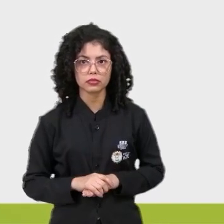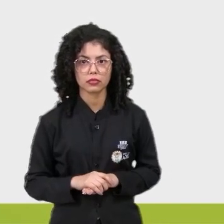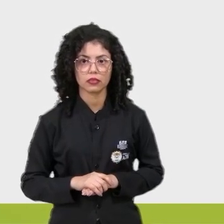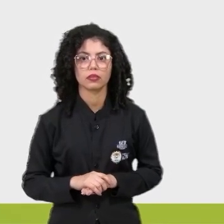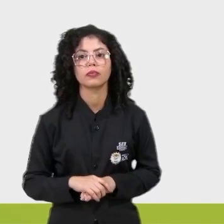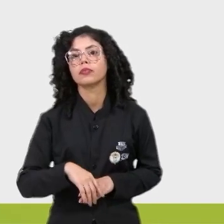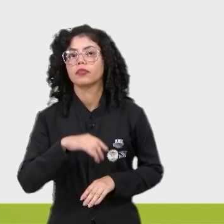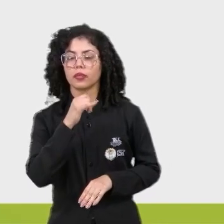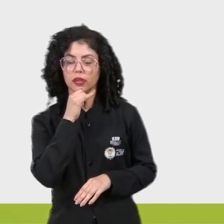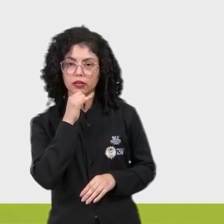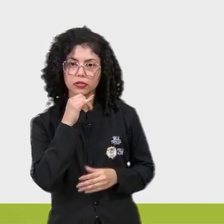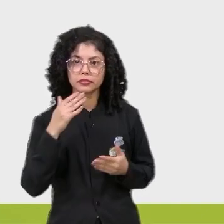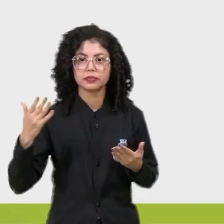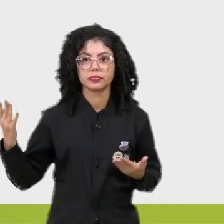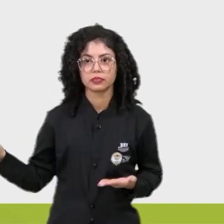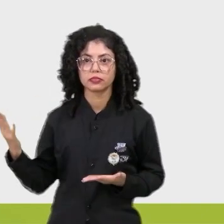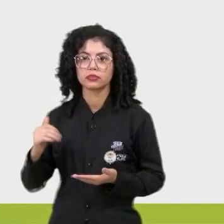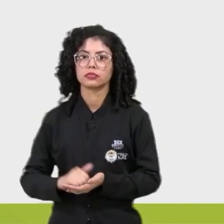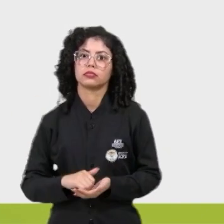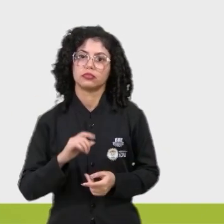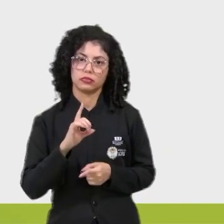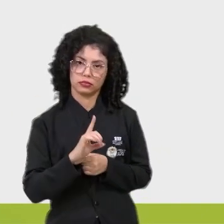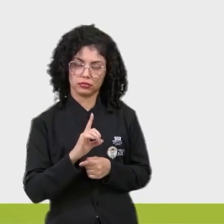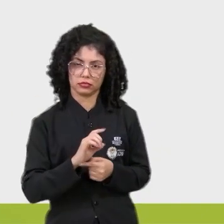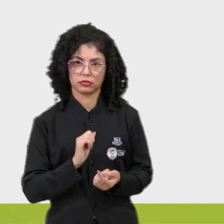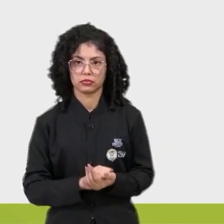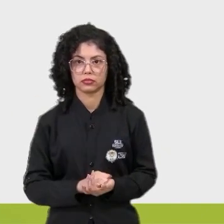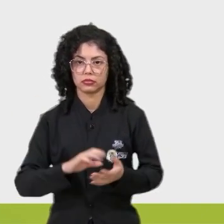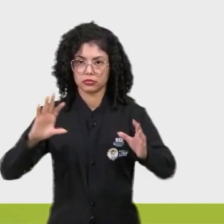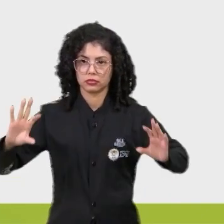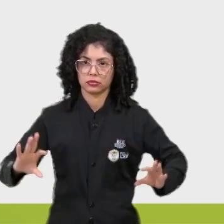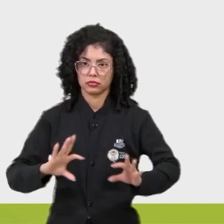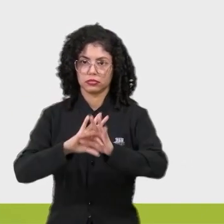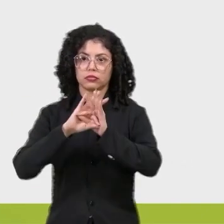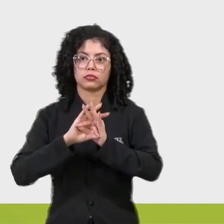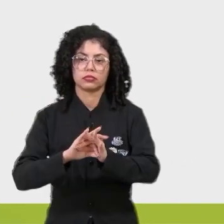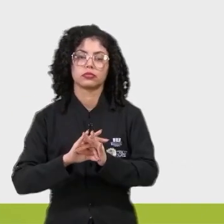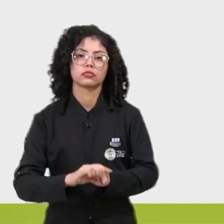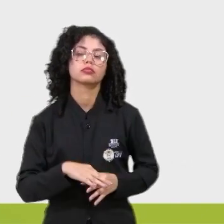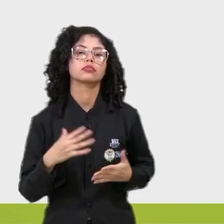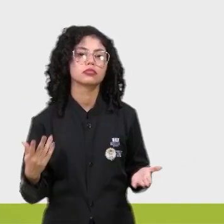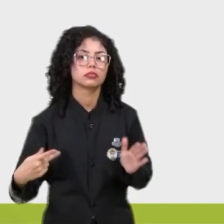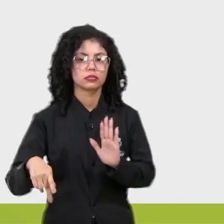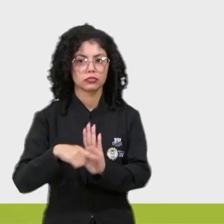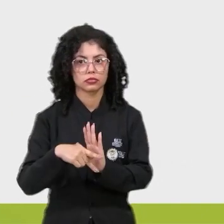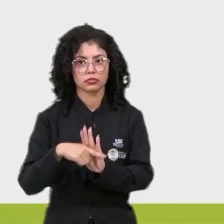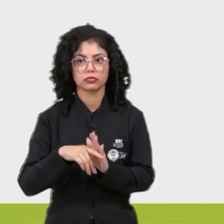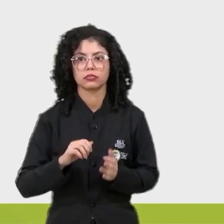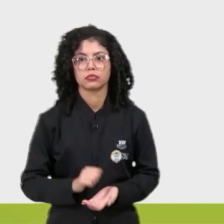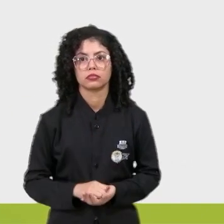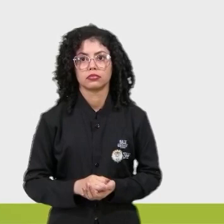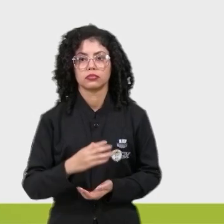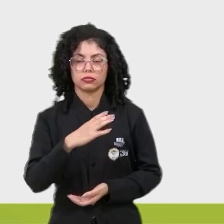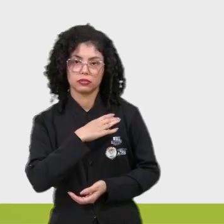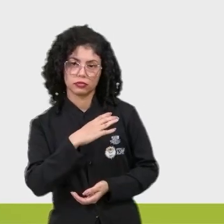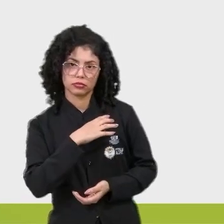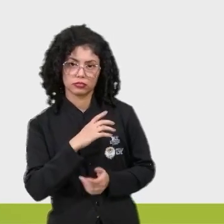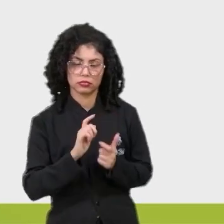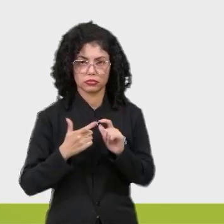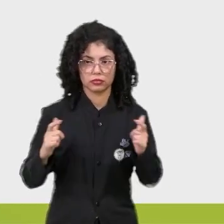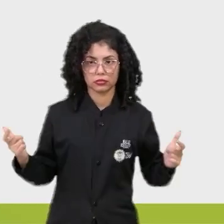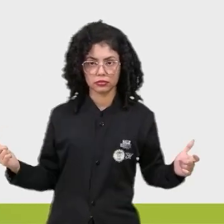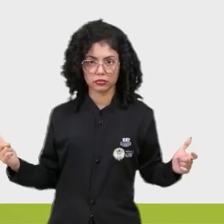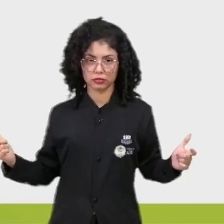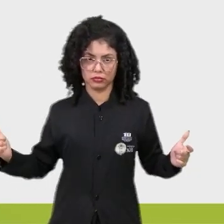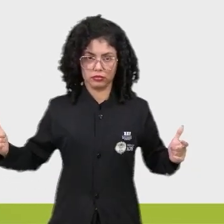multiescalares, porque nós temos aí essa ligação e essa dependência entre cidades de escalas